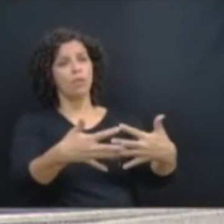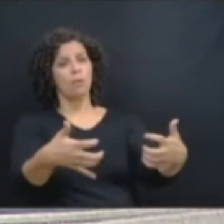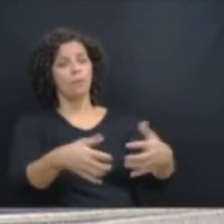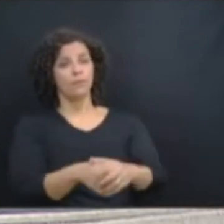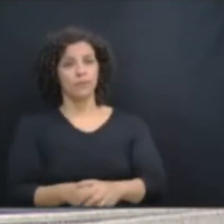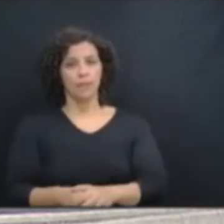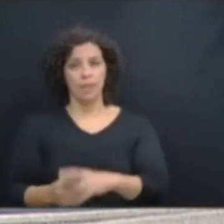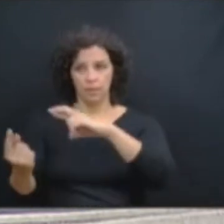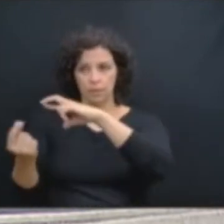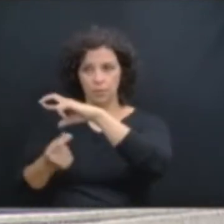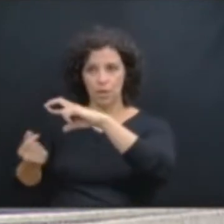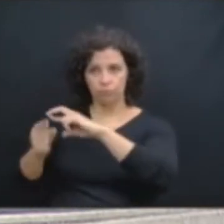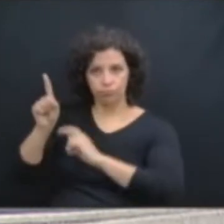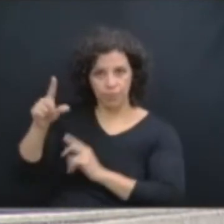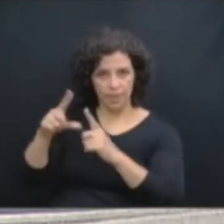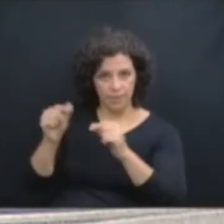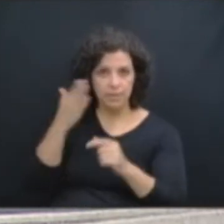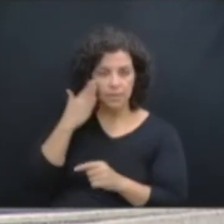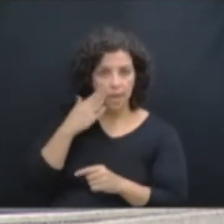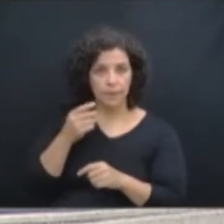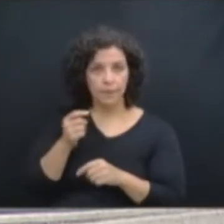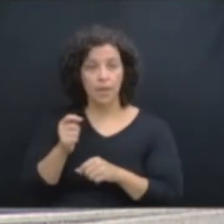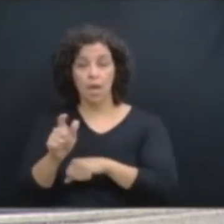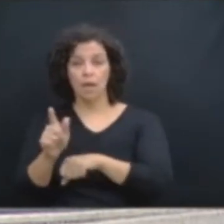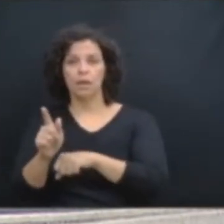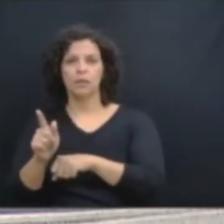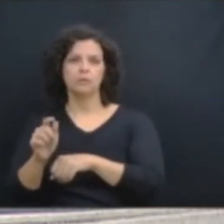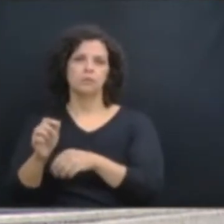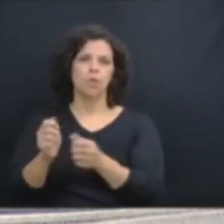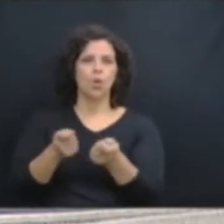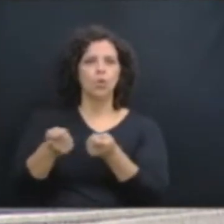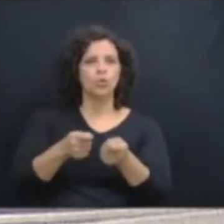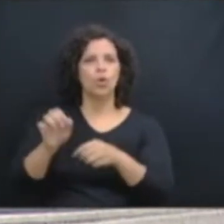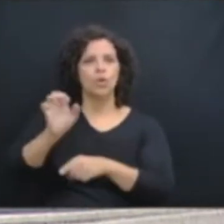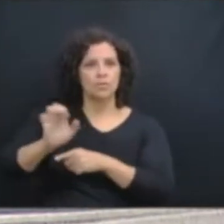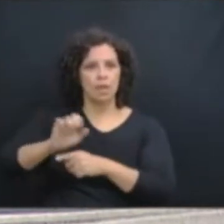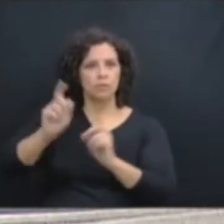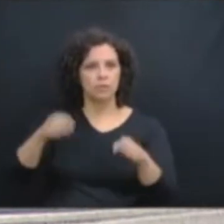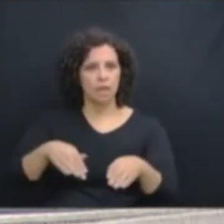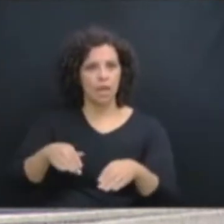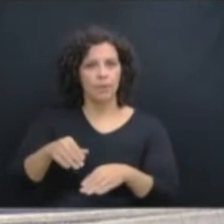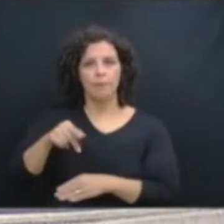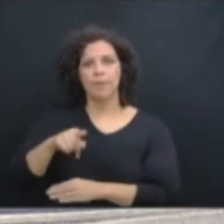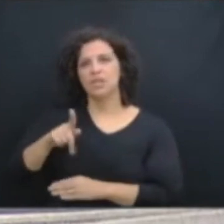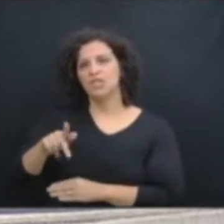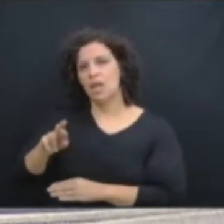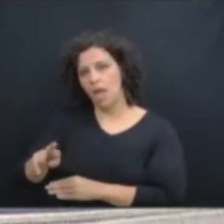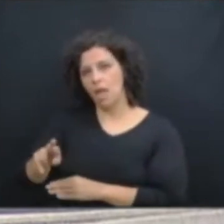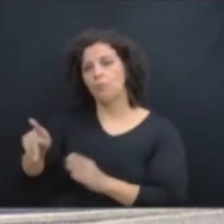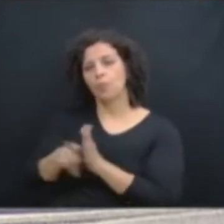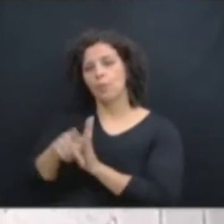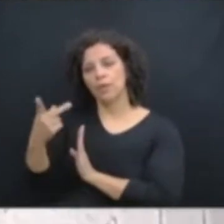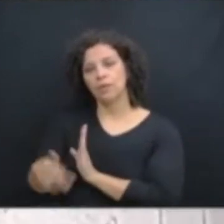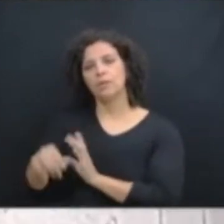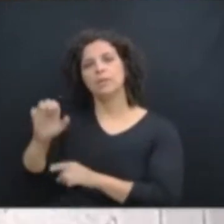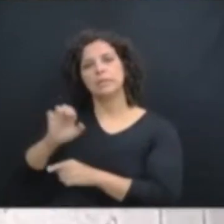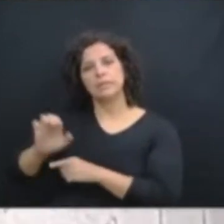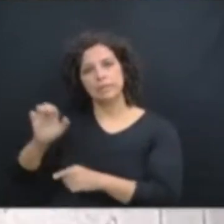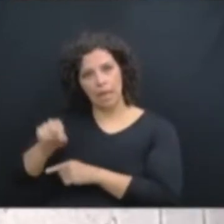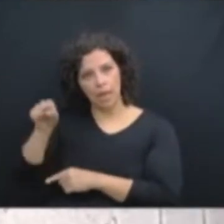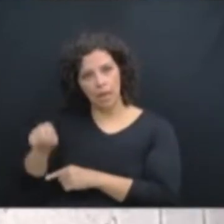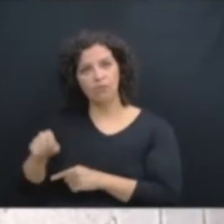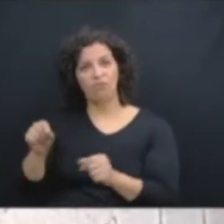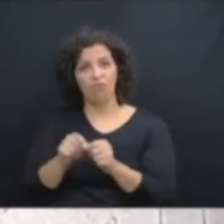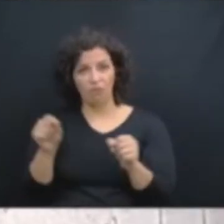TCU soube disso, a Controladoria do Estado aprovou isso, a Procuradoria-Geral do Estado deu aval para isso, e cadê um